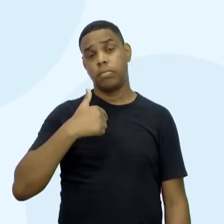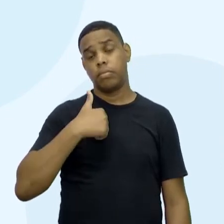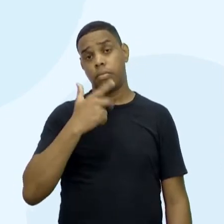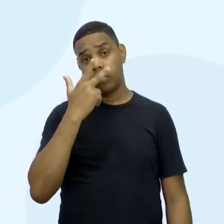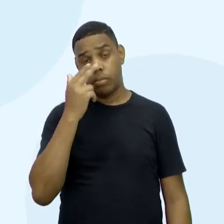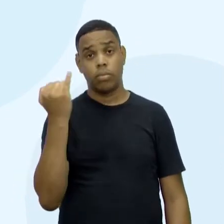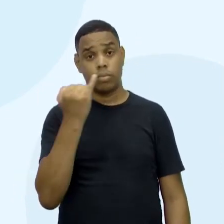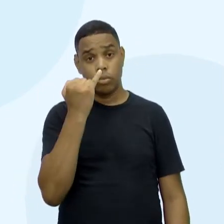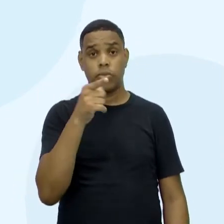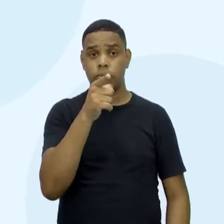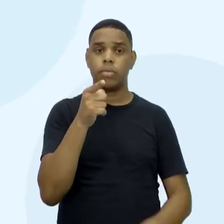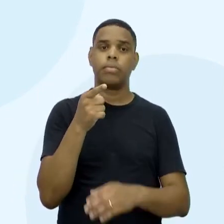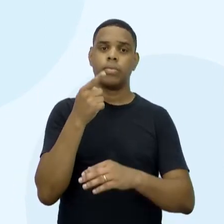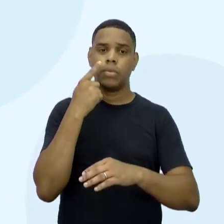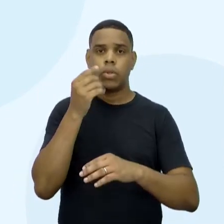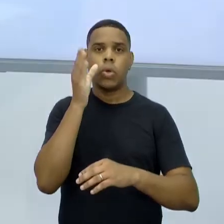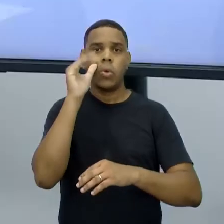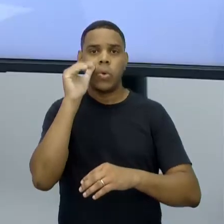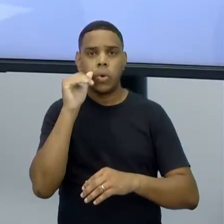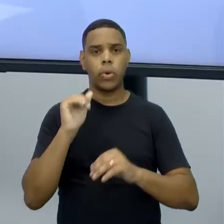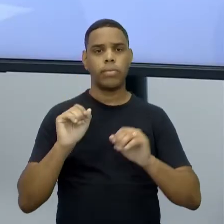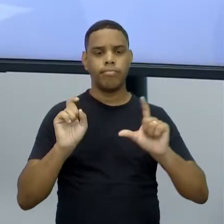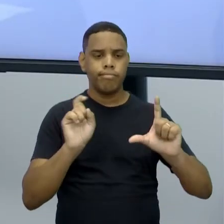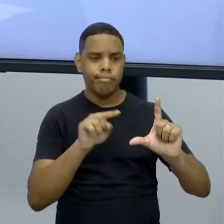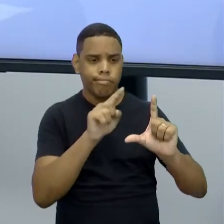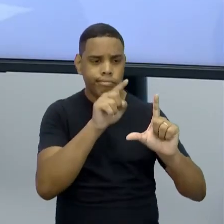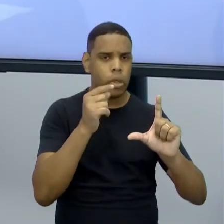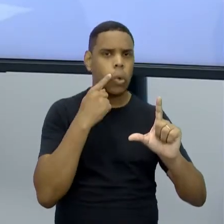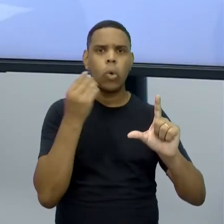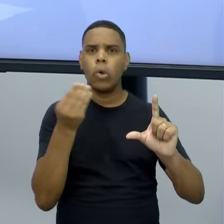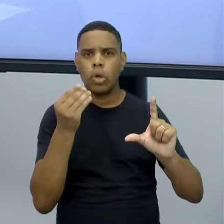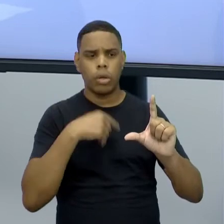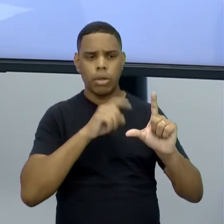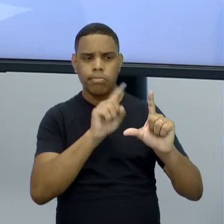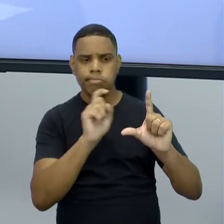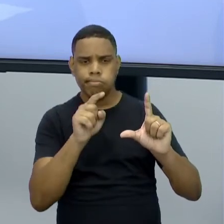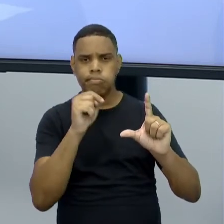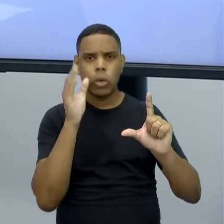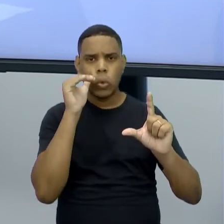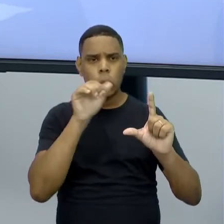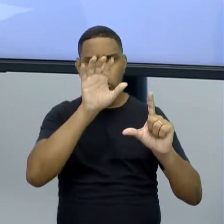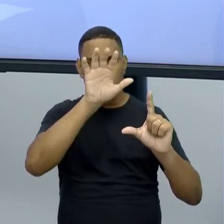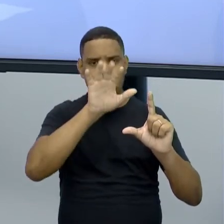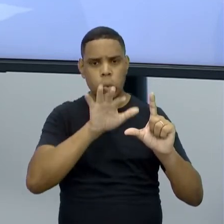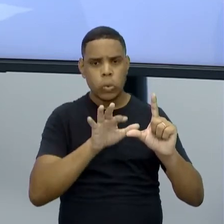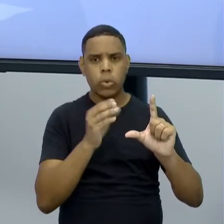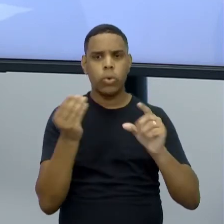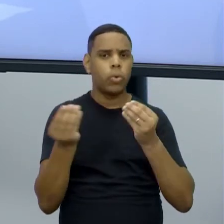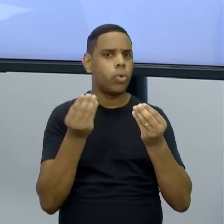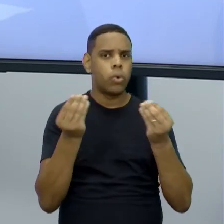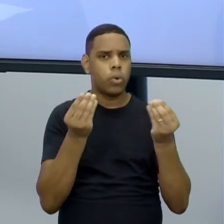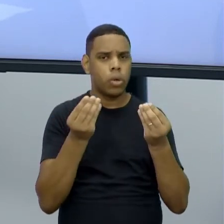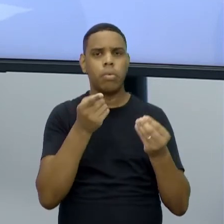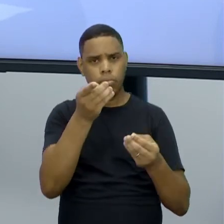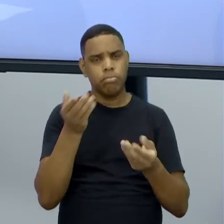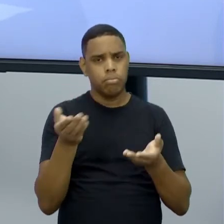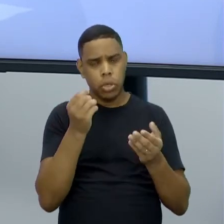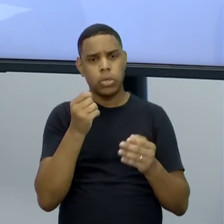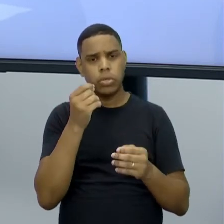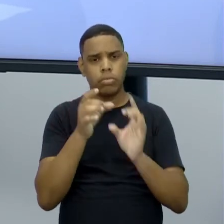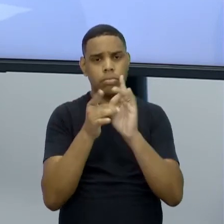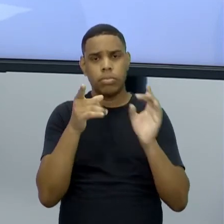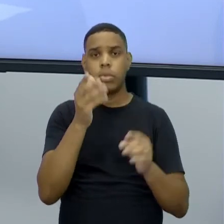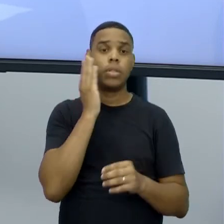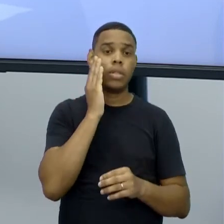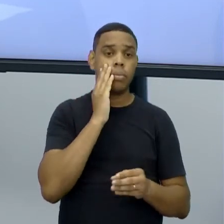acho importante vocês aí serem curiosos, serem protagonistas aí e verificarem como que é, e até para